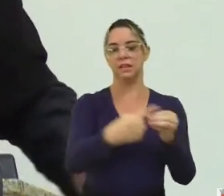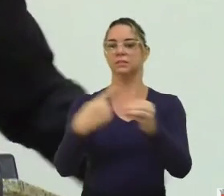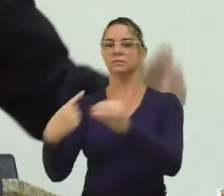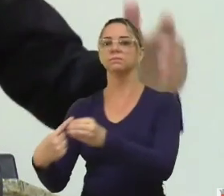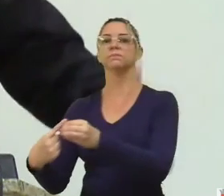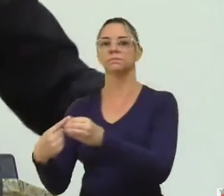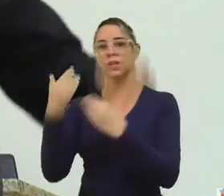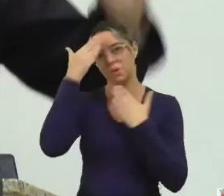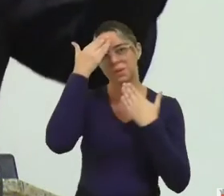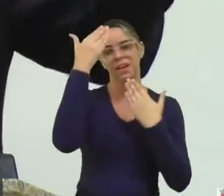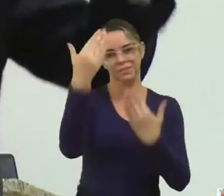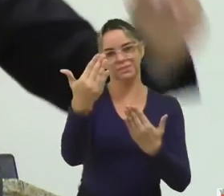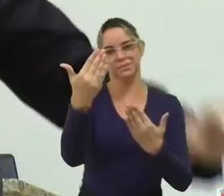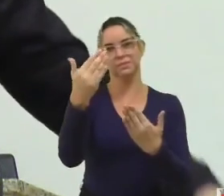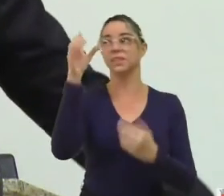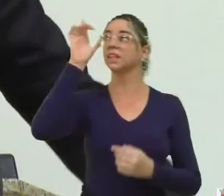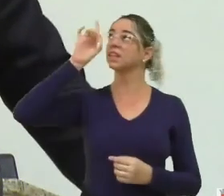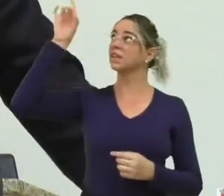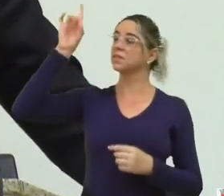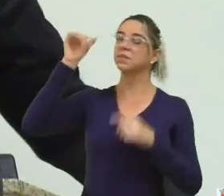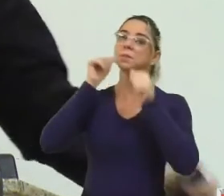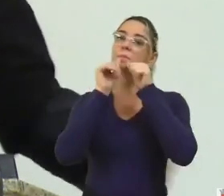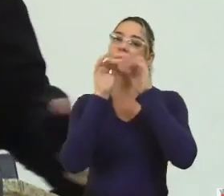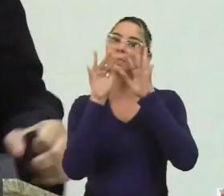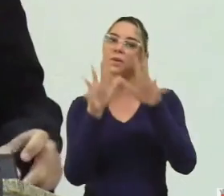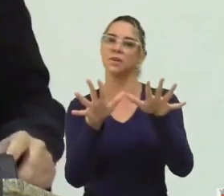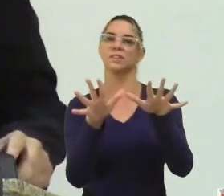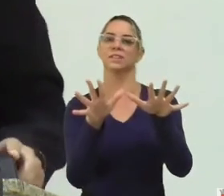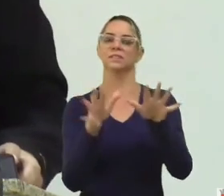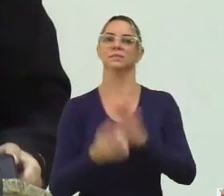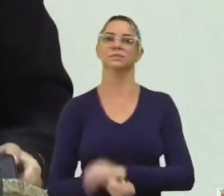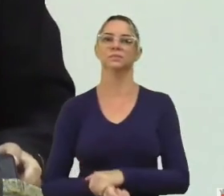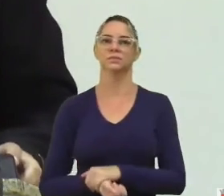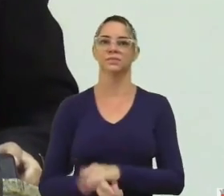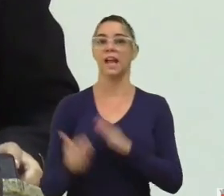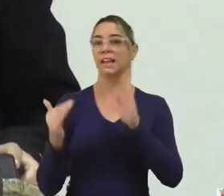Muito obrigado de coração e que Deus possa nos estar abençoando. Até a próxima sessão, se Deus quiser.